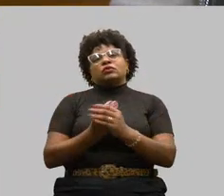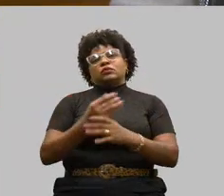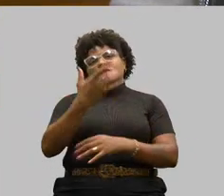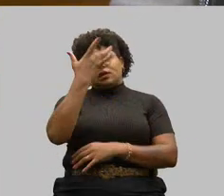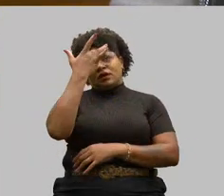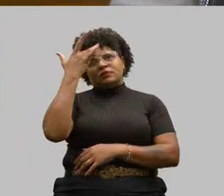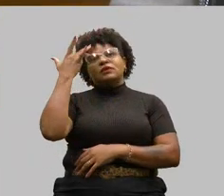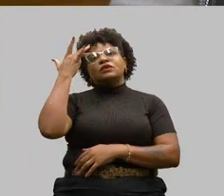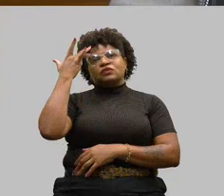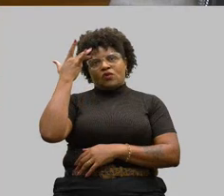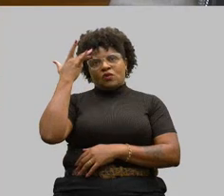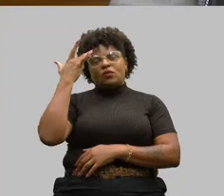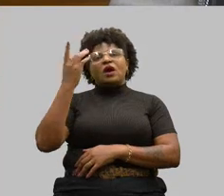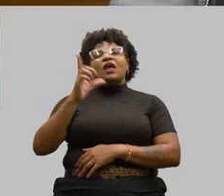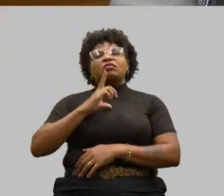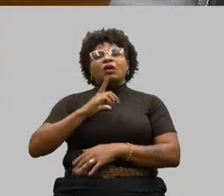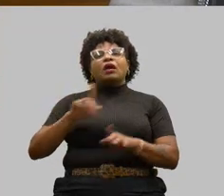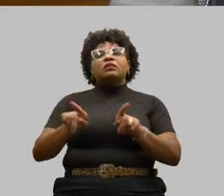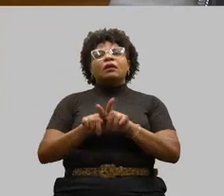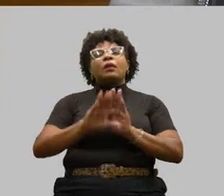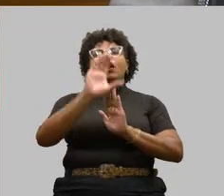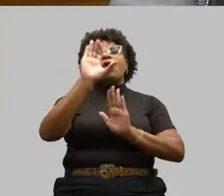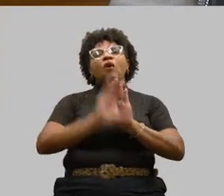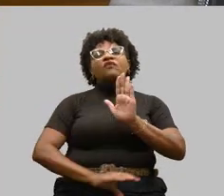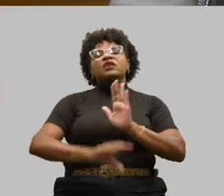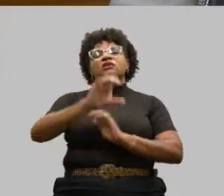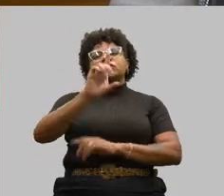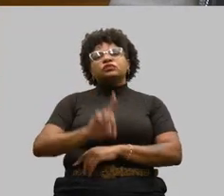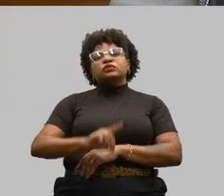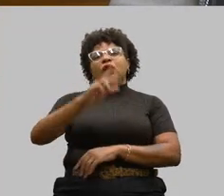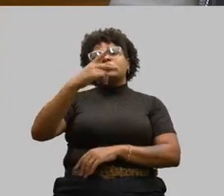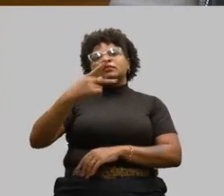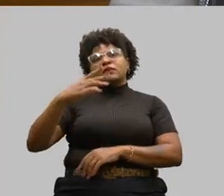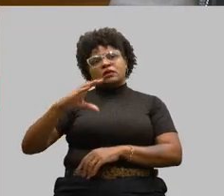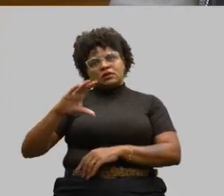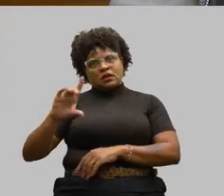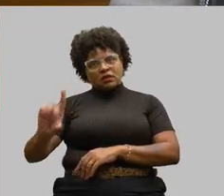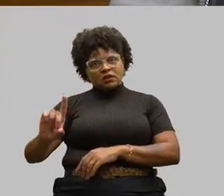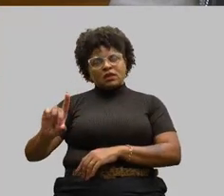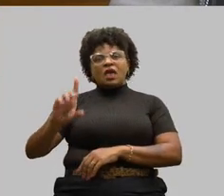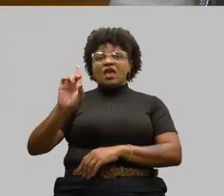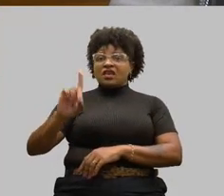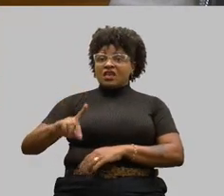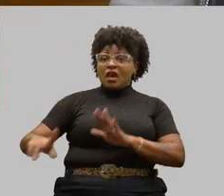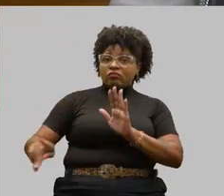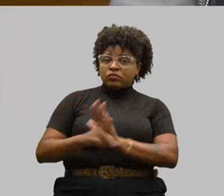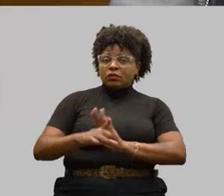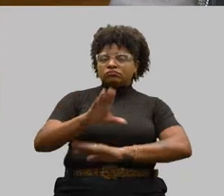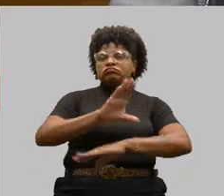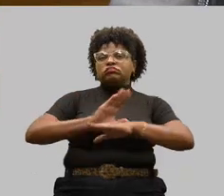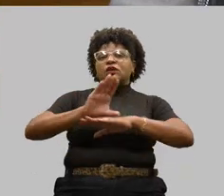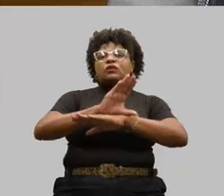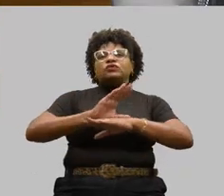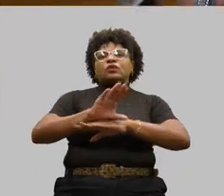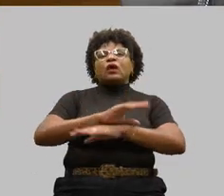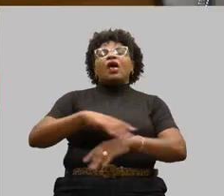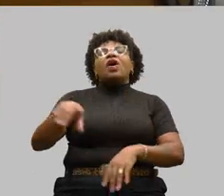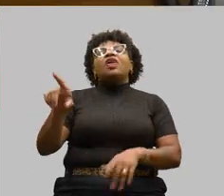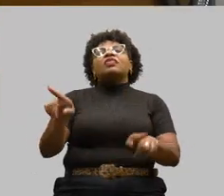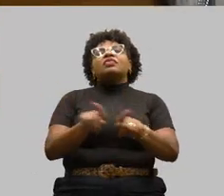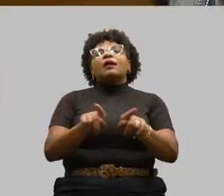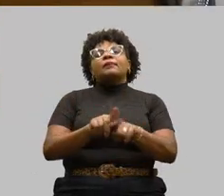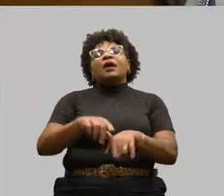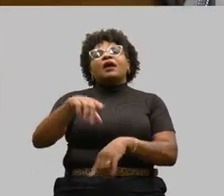convenção dos direitos da pessoa com deficiência que tem status Constitucional a lei brasileira de inclusão que